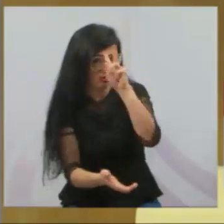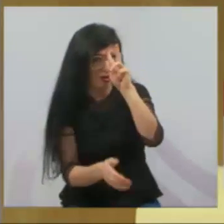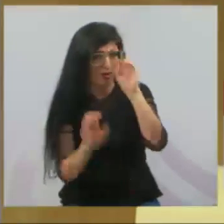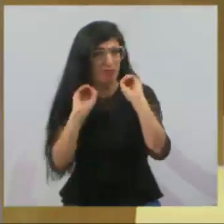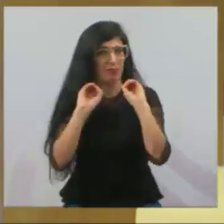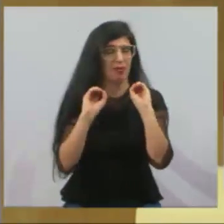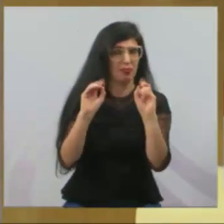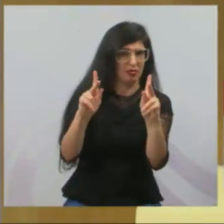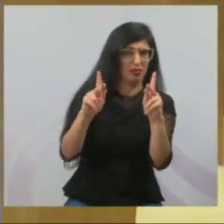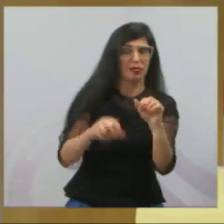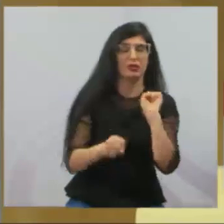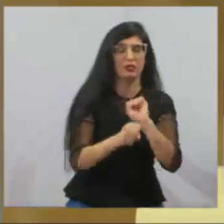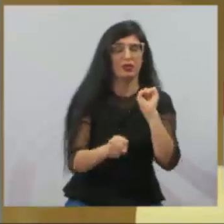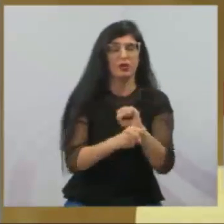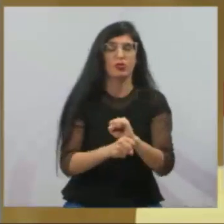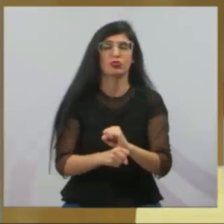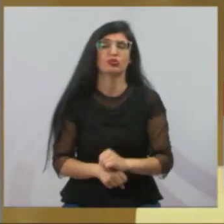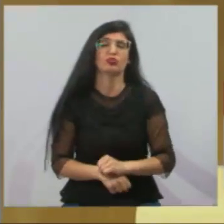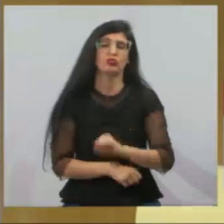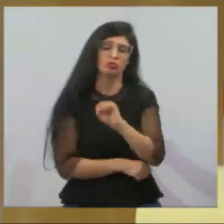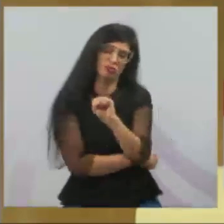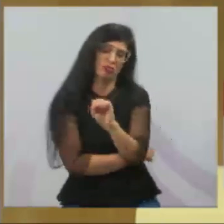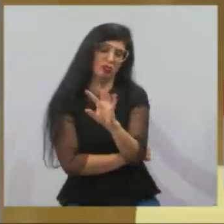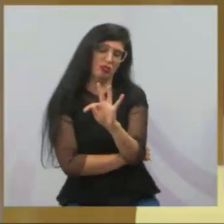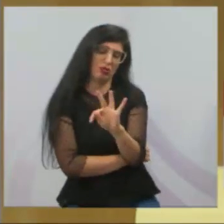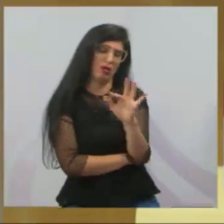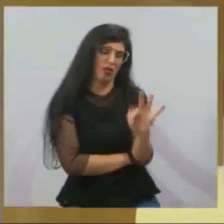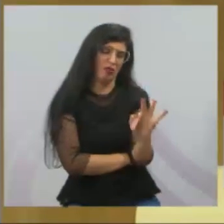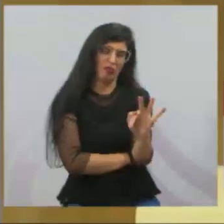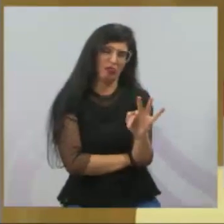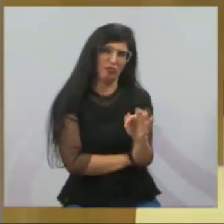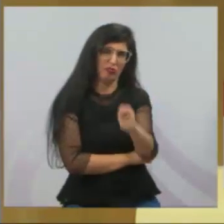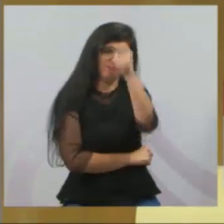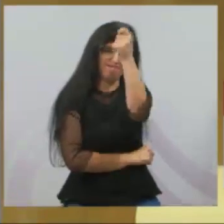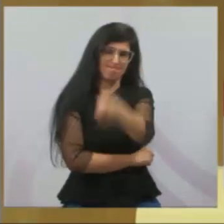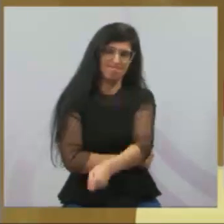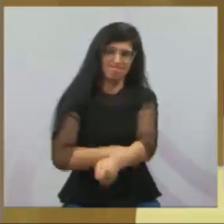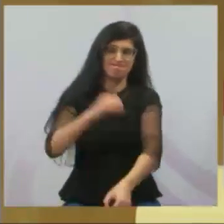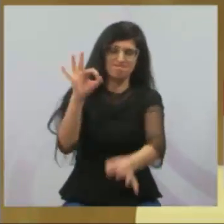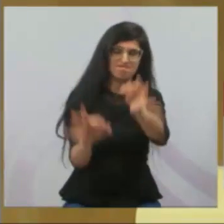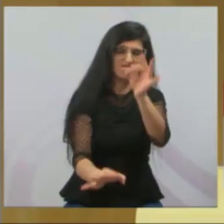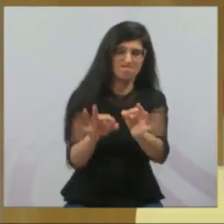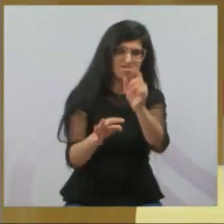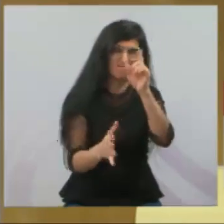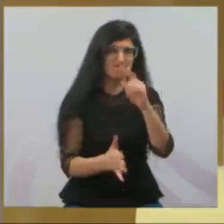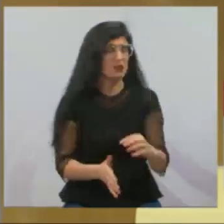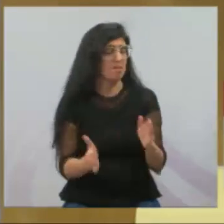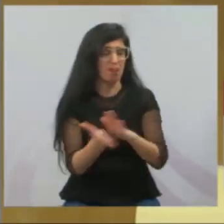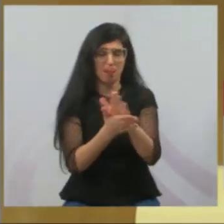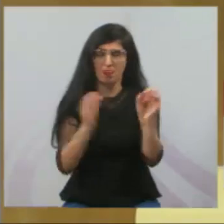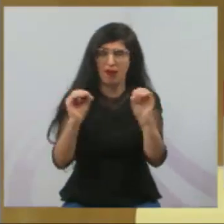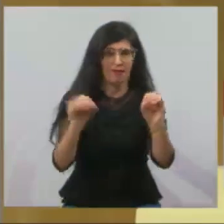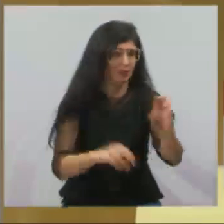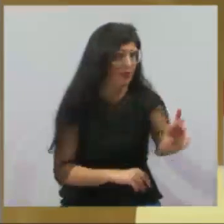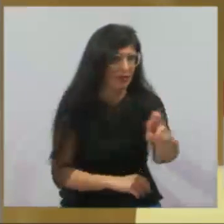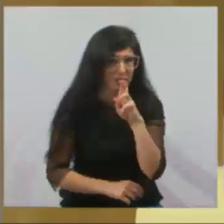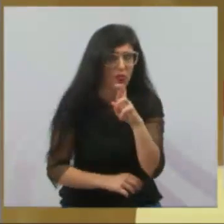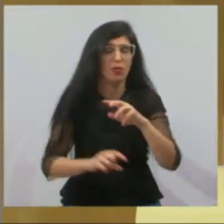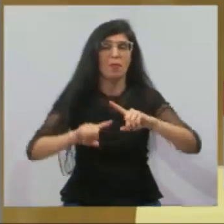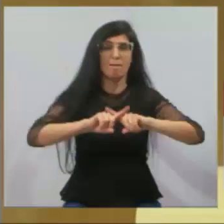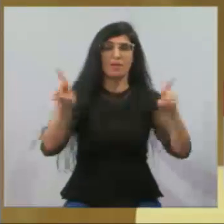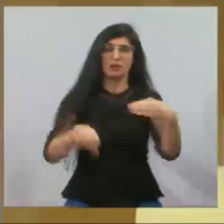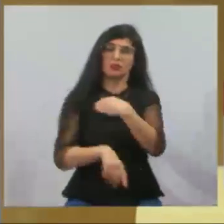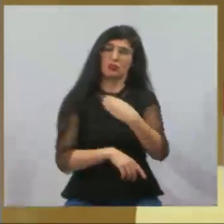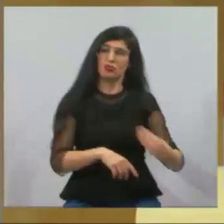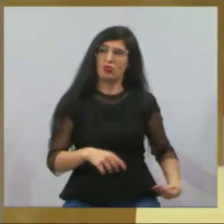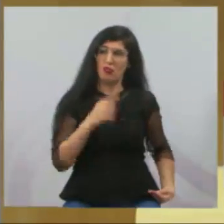do Supremo Tribunal Federal. Não saiu nenhuma resposta até agora, né? A lei do governo federal, que